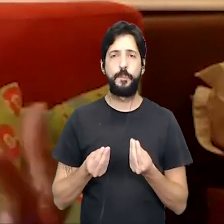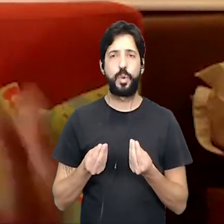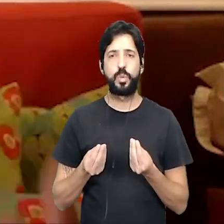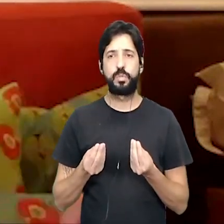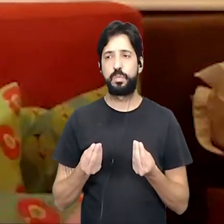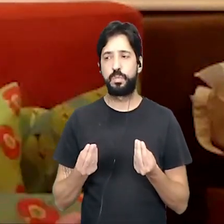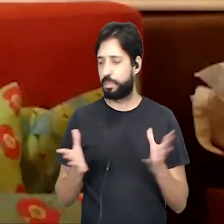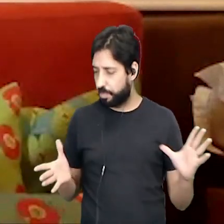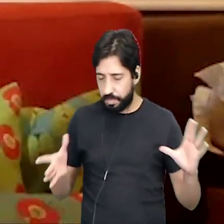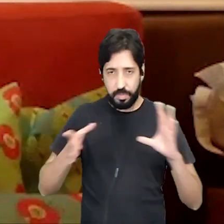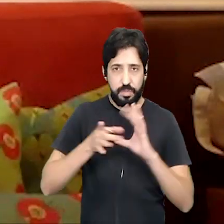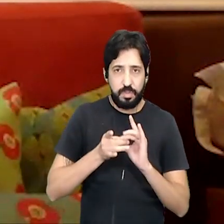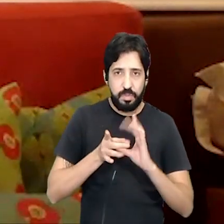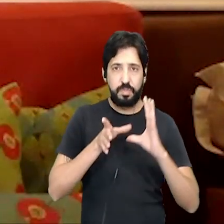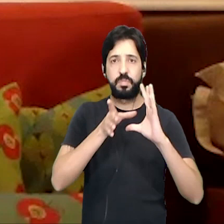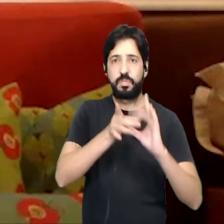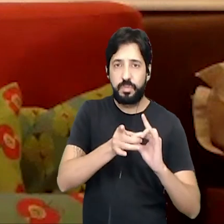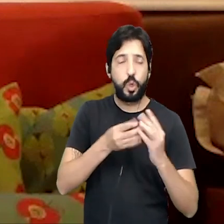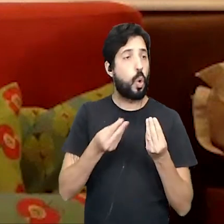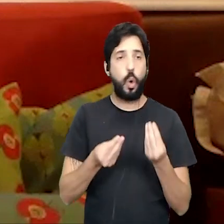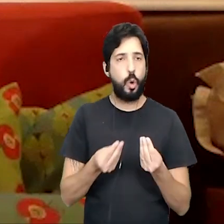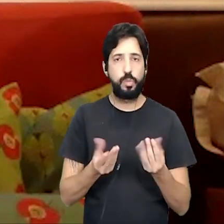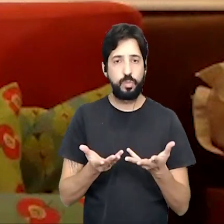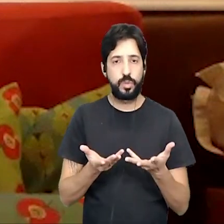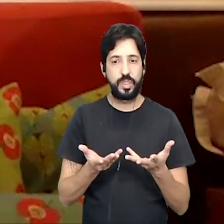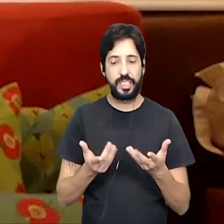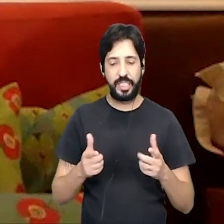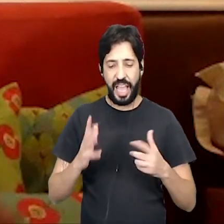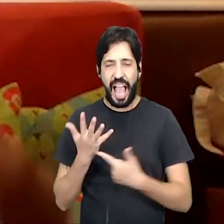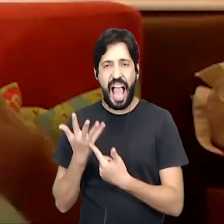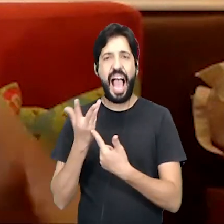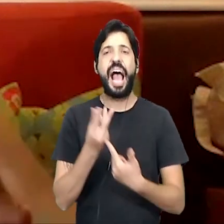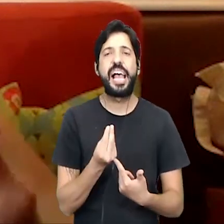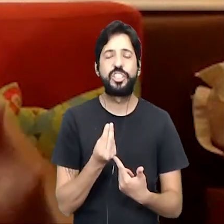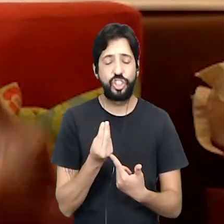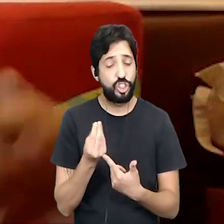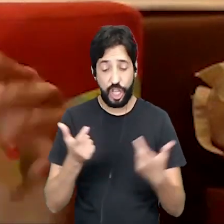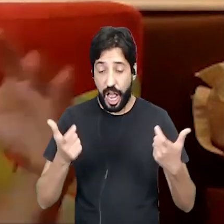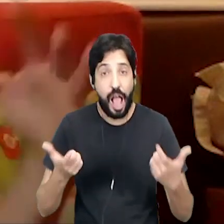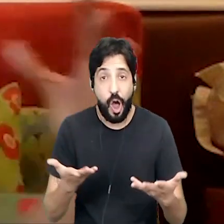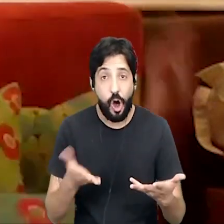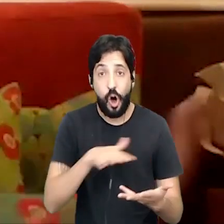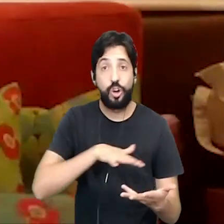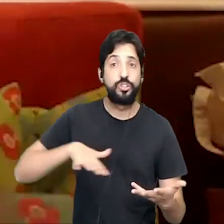Como é que se deu esse encontro, né? Qual que é o lugar da arte